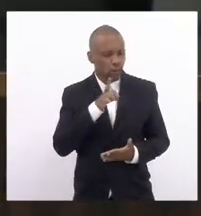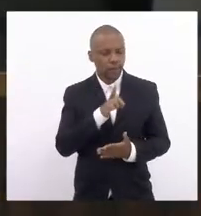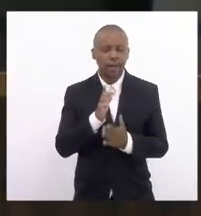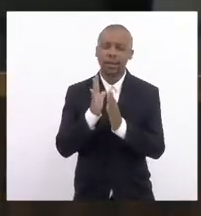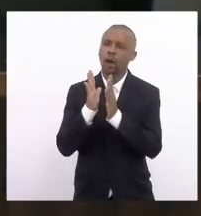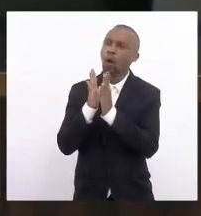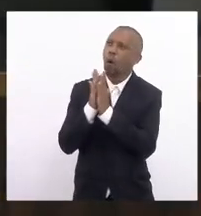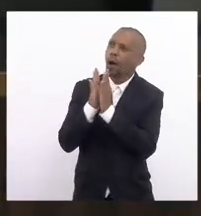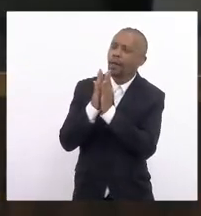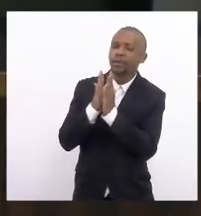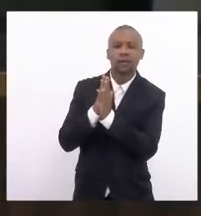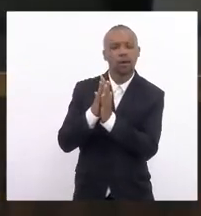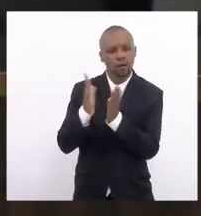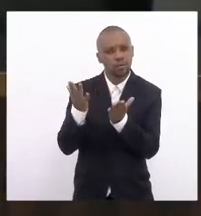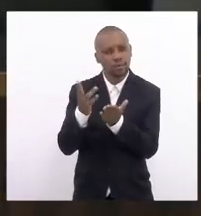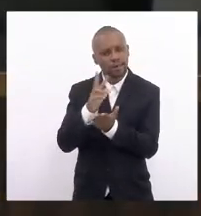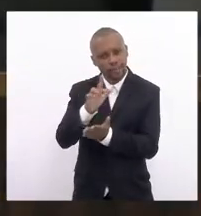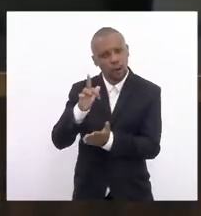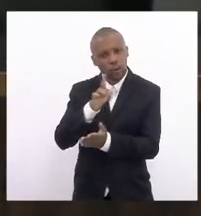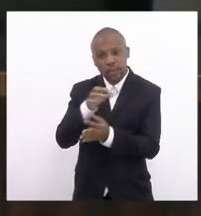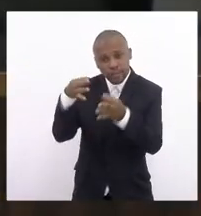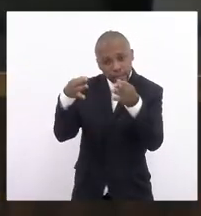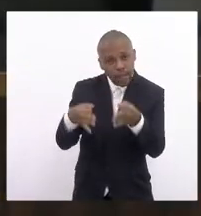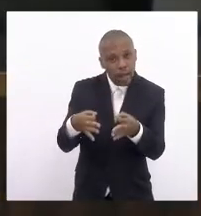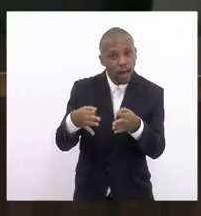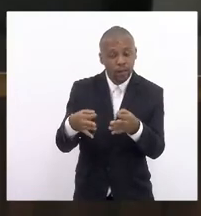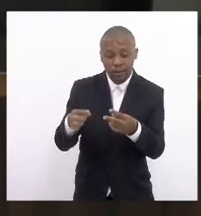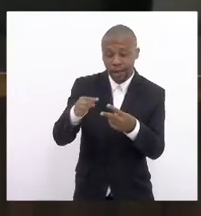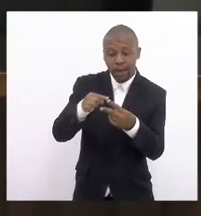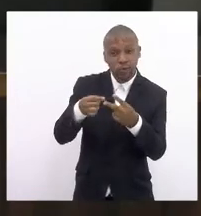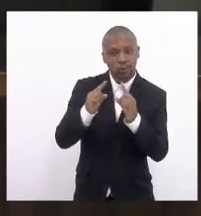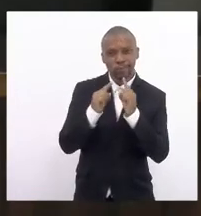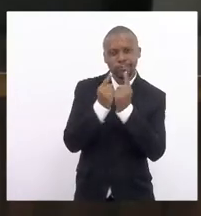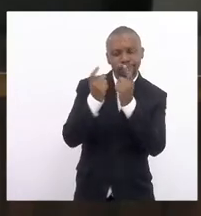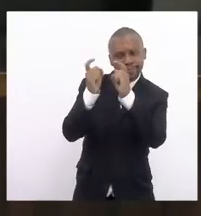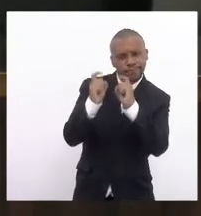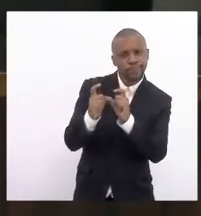oração que vai dar certo. Deu certo nas duas vezes anteriores.